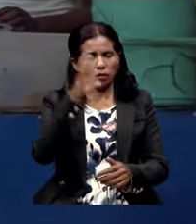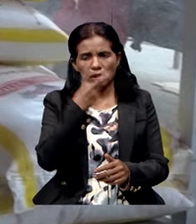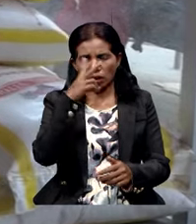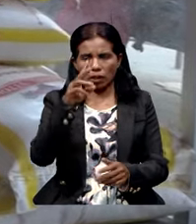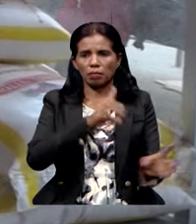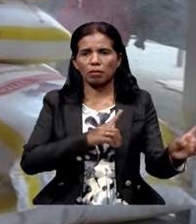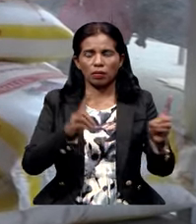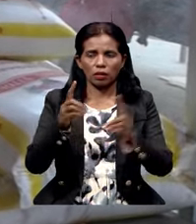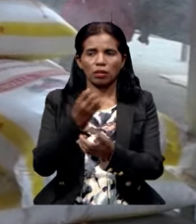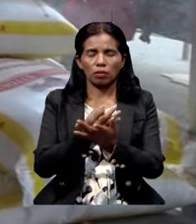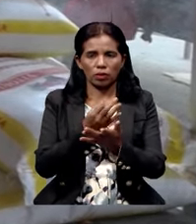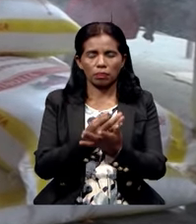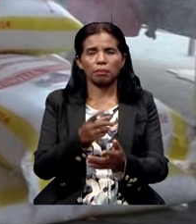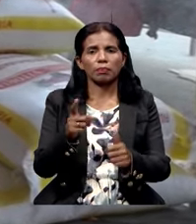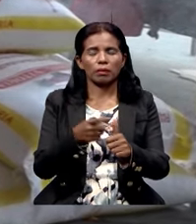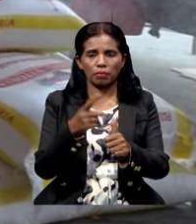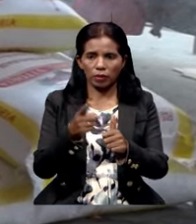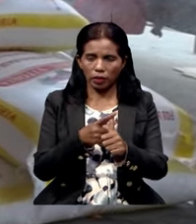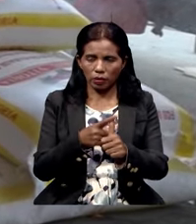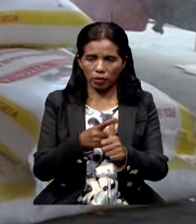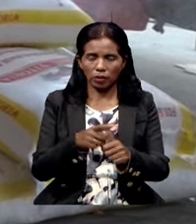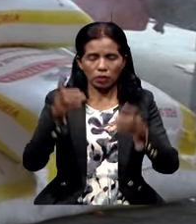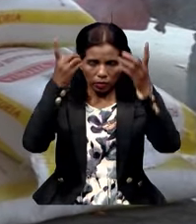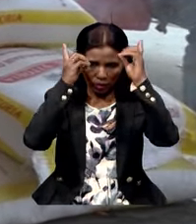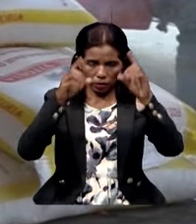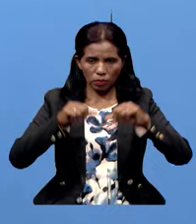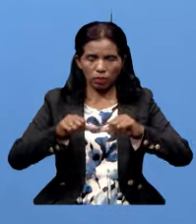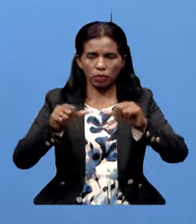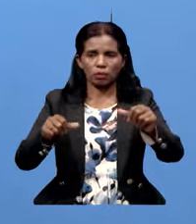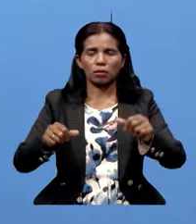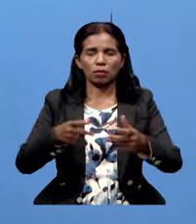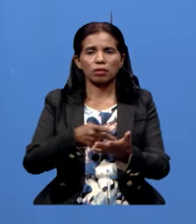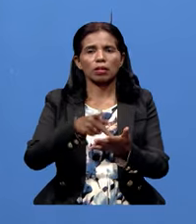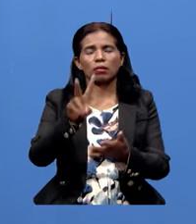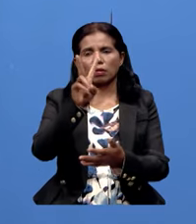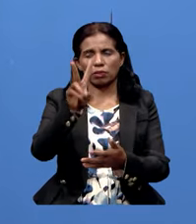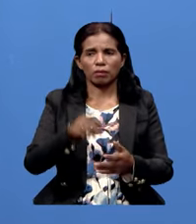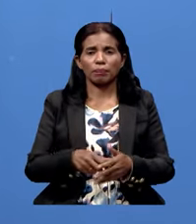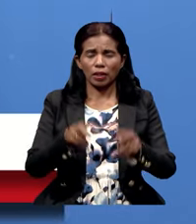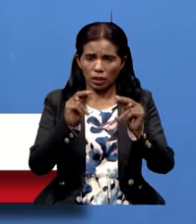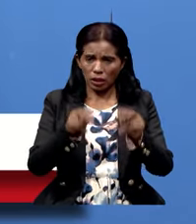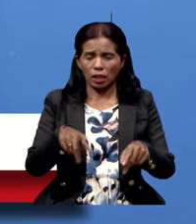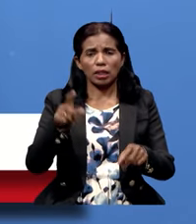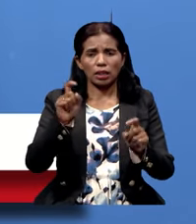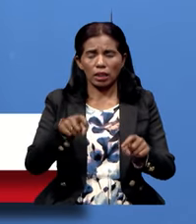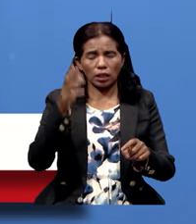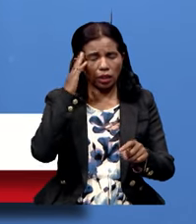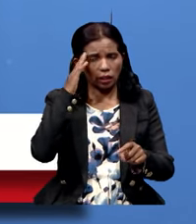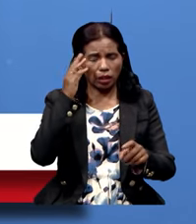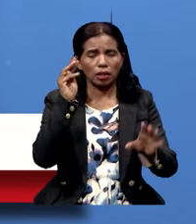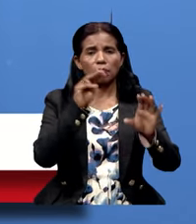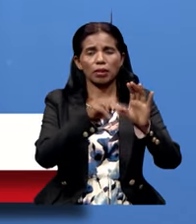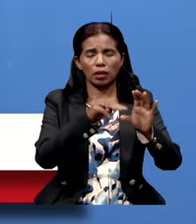implementação subsídio e fase da huluk, atu decide continuação subsídio ba fase da ruak. Tem que hatene, mercado, demanda mercado ba fos ne